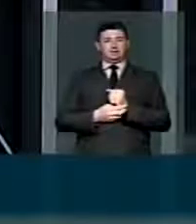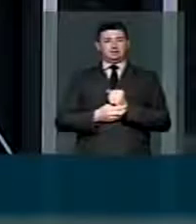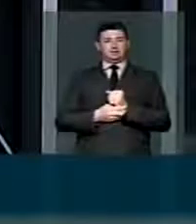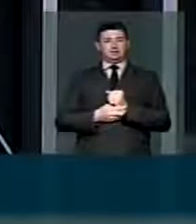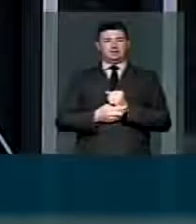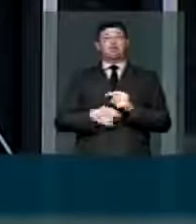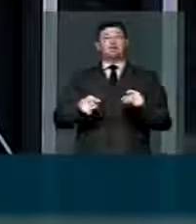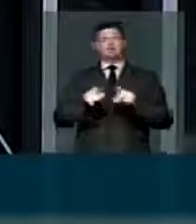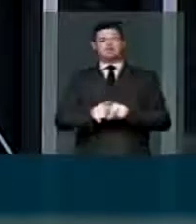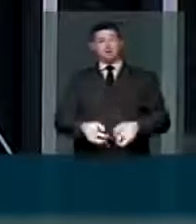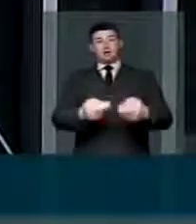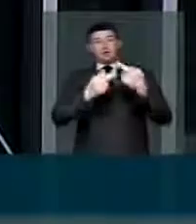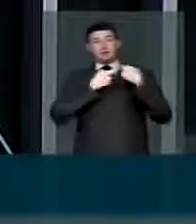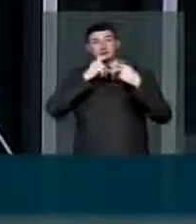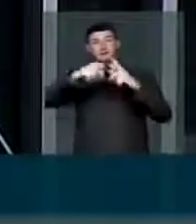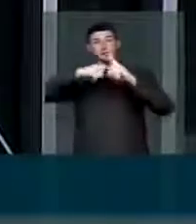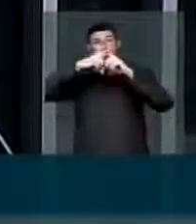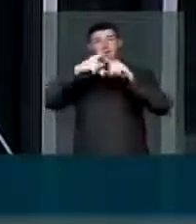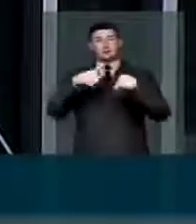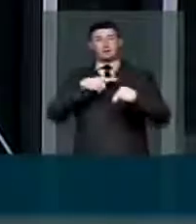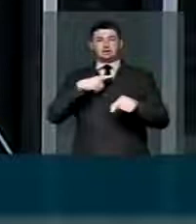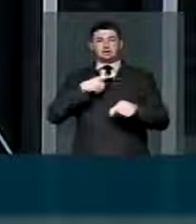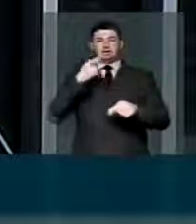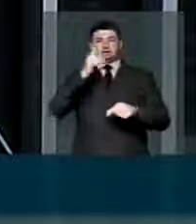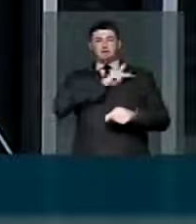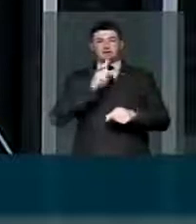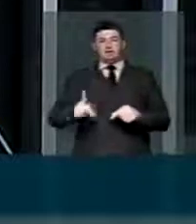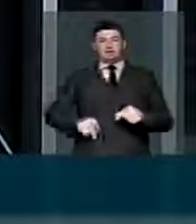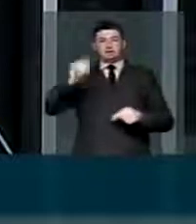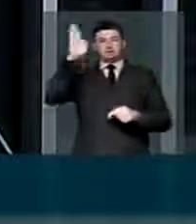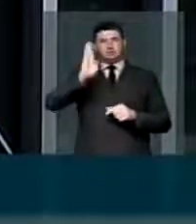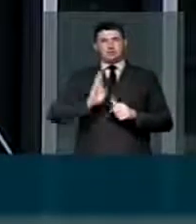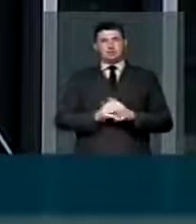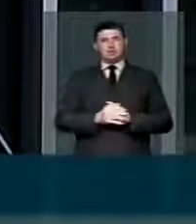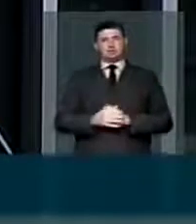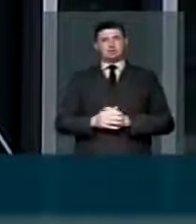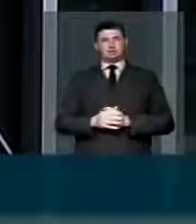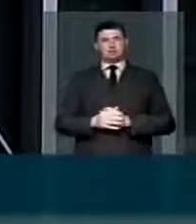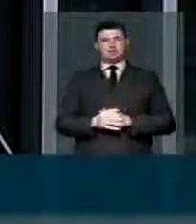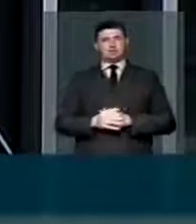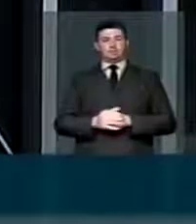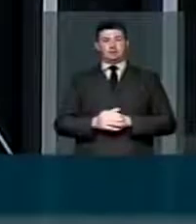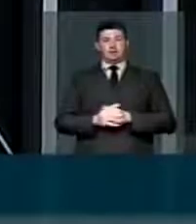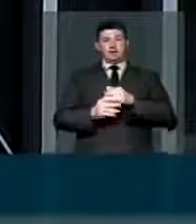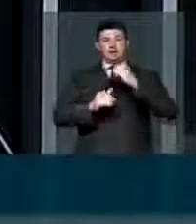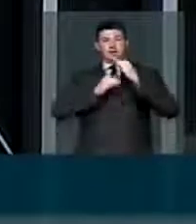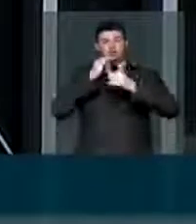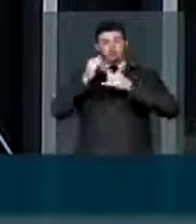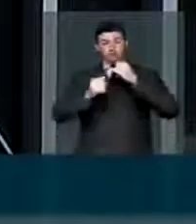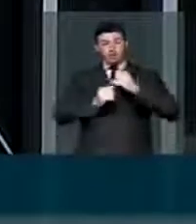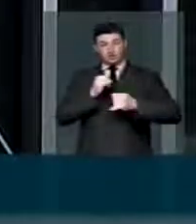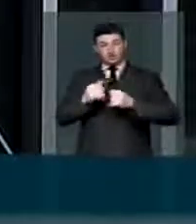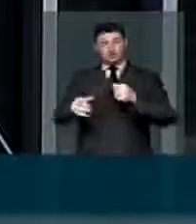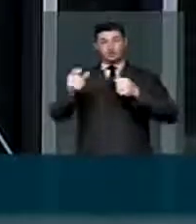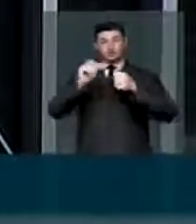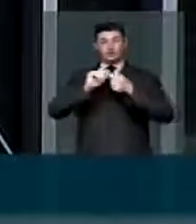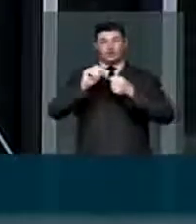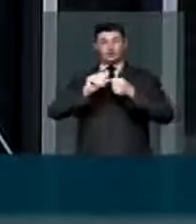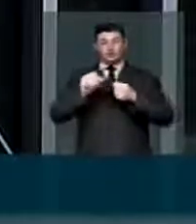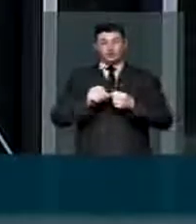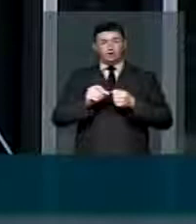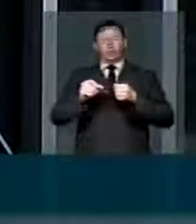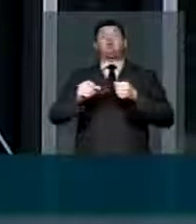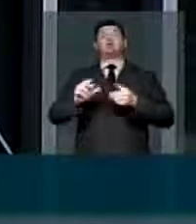com a responsabilidade acrescida de presidenta da República, que as informações que foram levadas